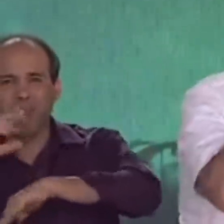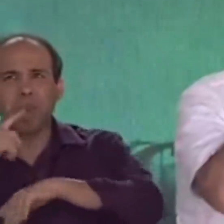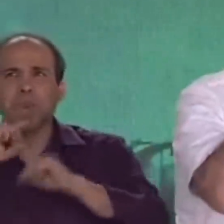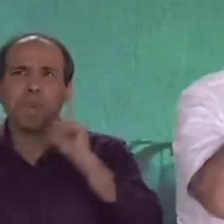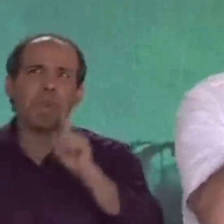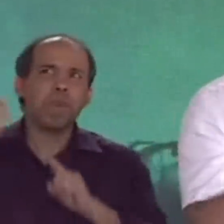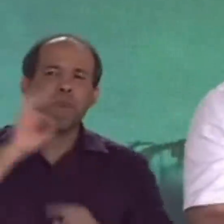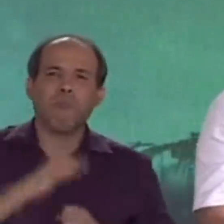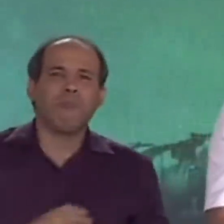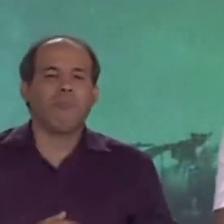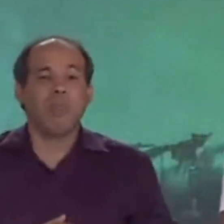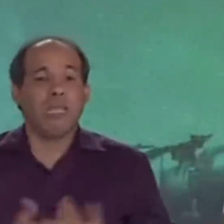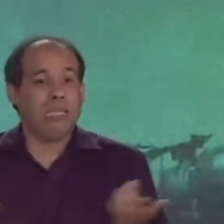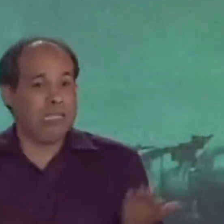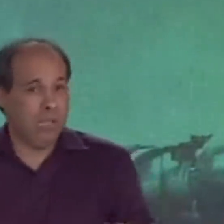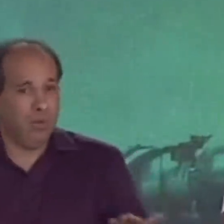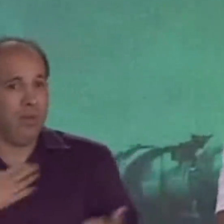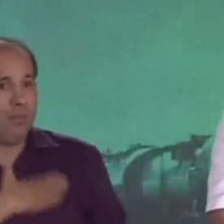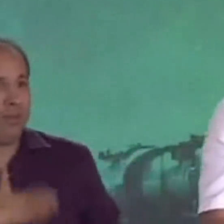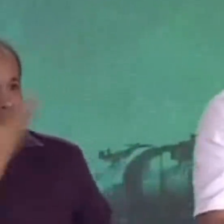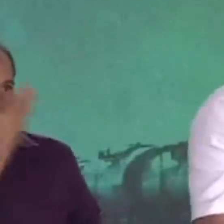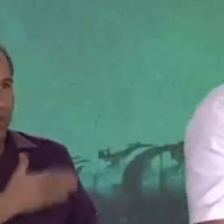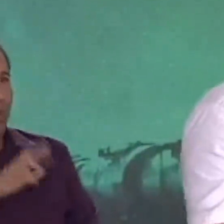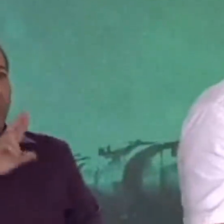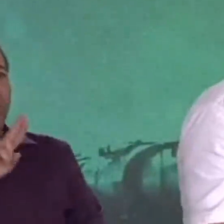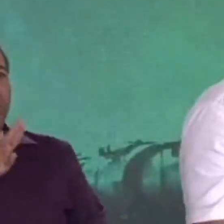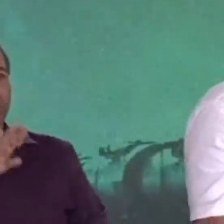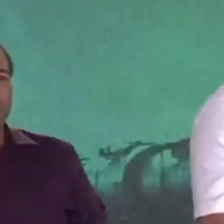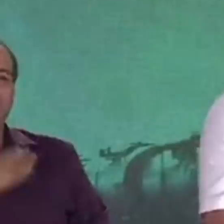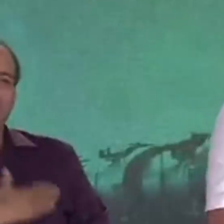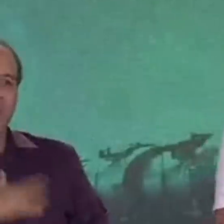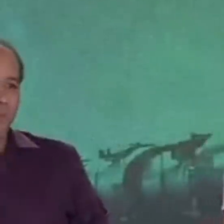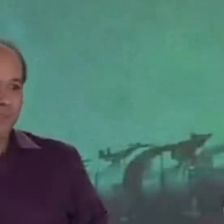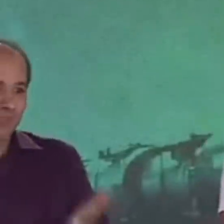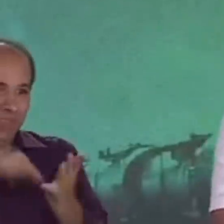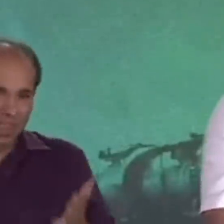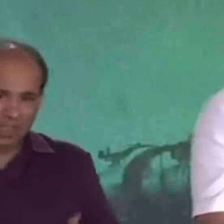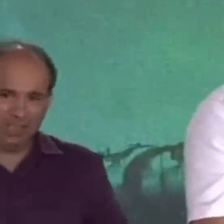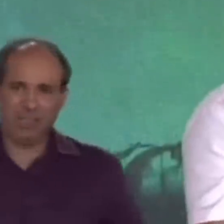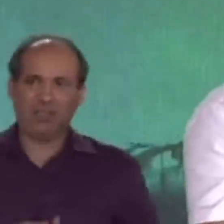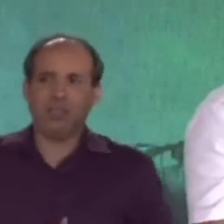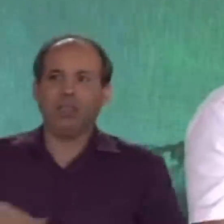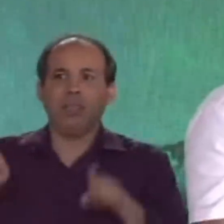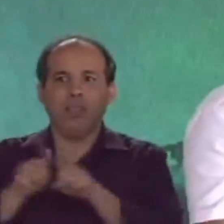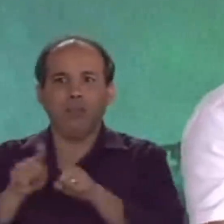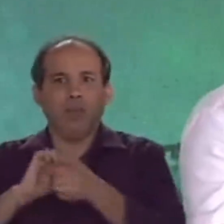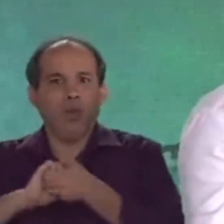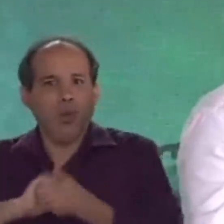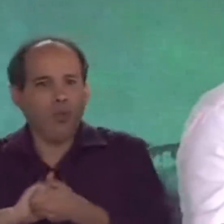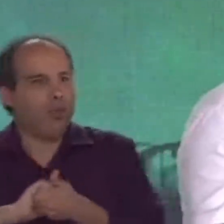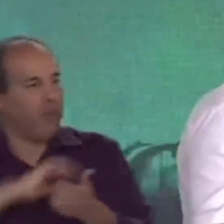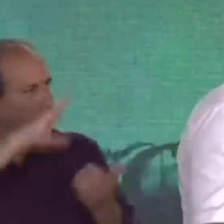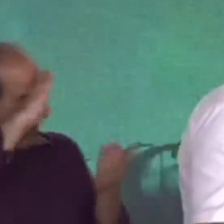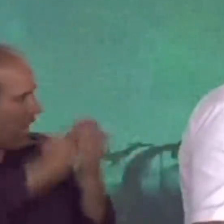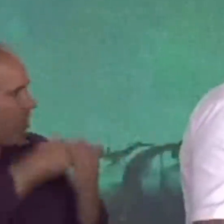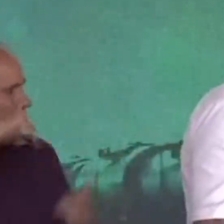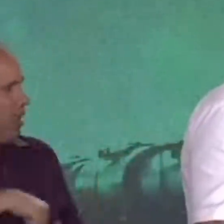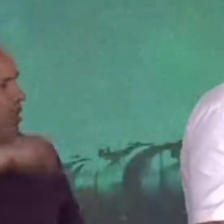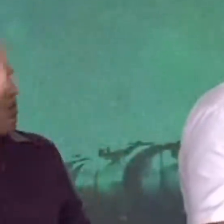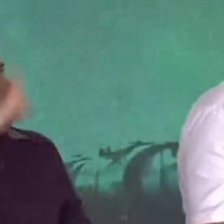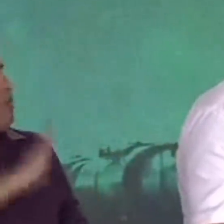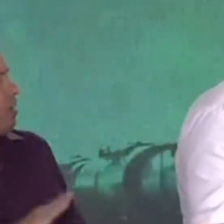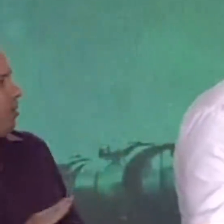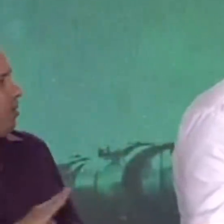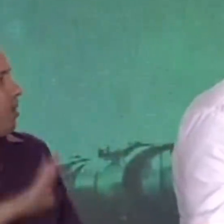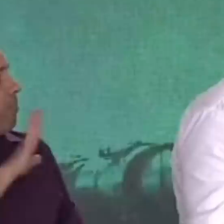relógios. Prezado Rubem Ometo, uma satisfação estar aqui. Quero cumprimentá-lo por acreditar no Brasil. Mas,